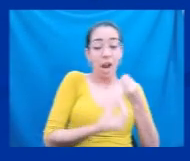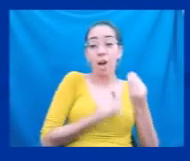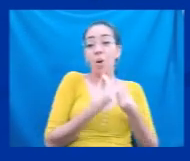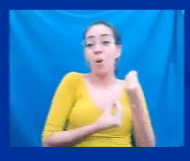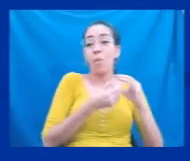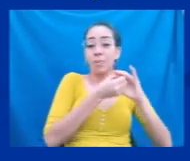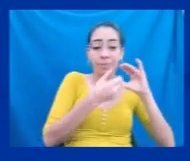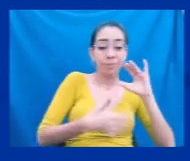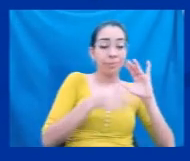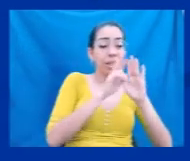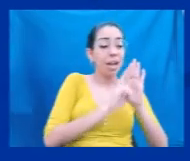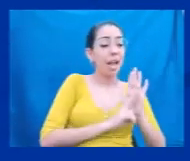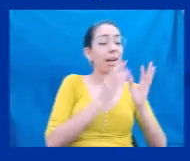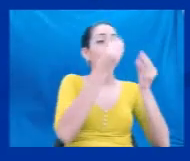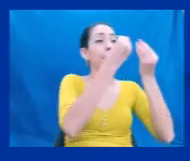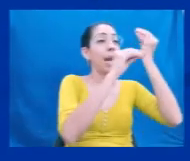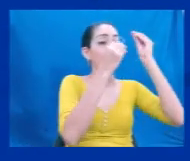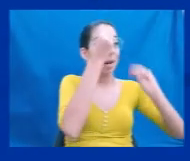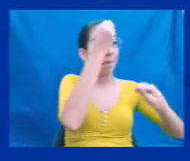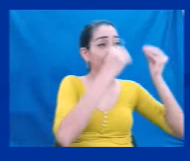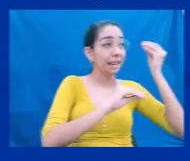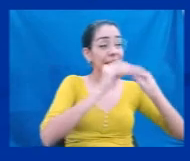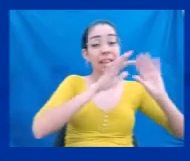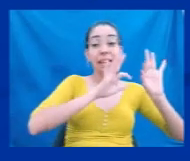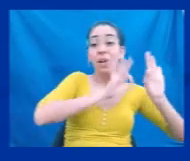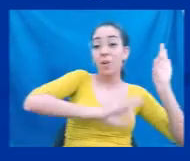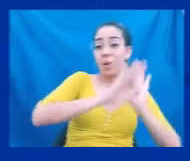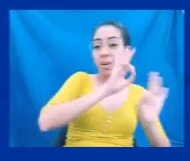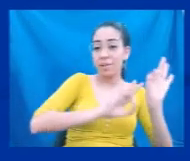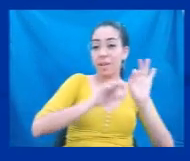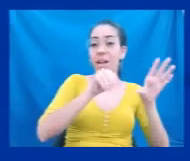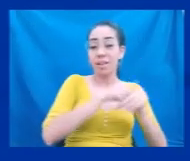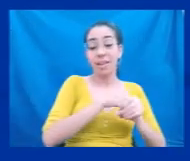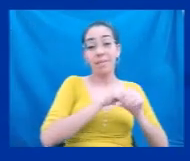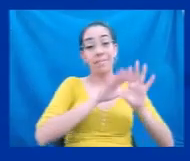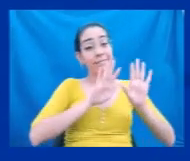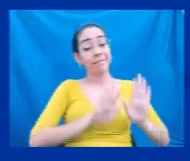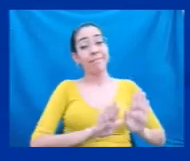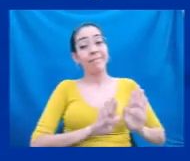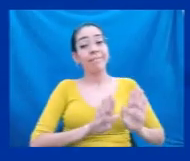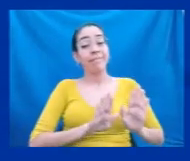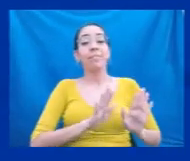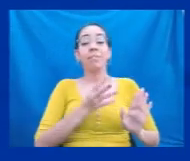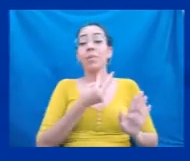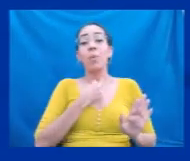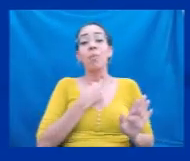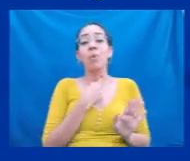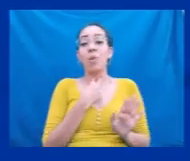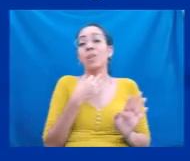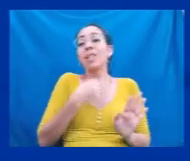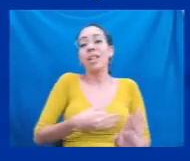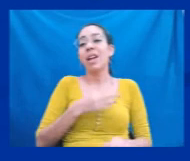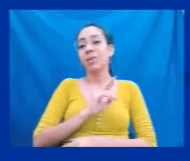nós trabalhamos. E o fato de se armazenar por vezes muito mais, né, litros e litros de um produto, é